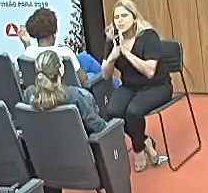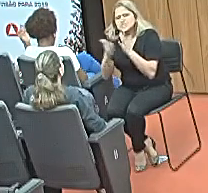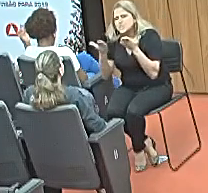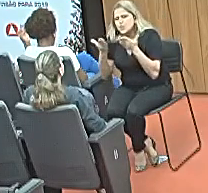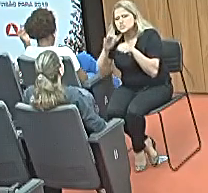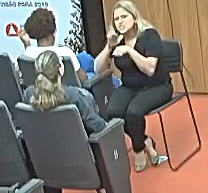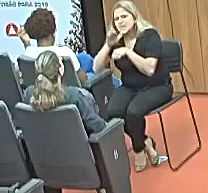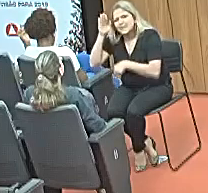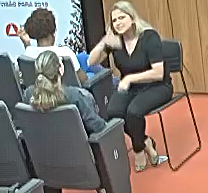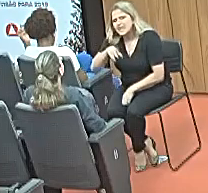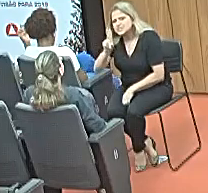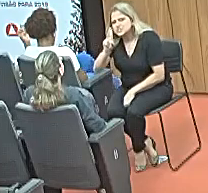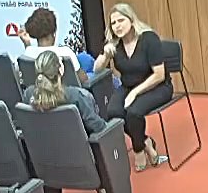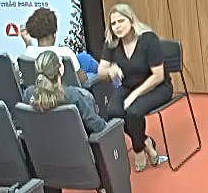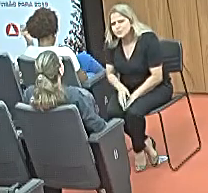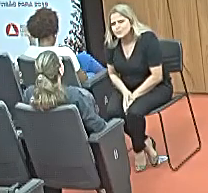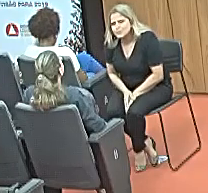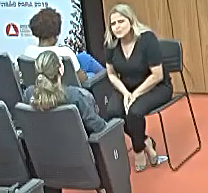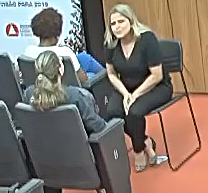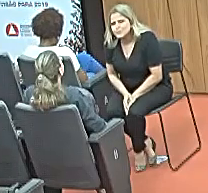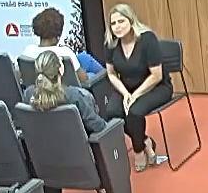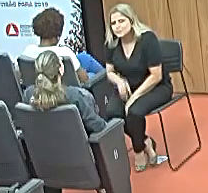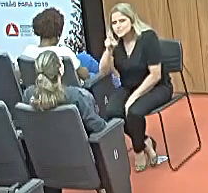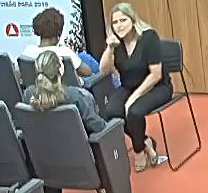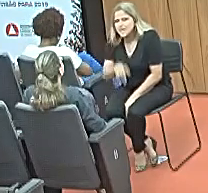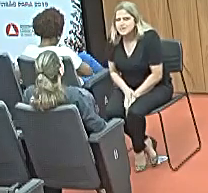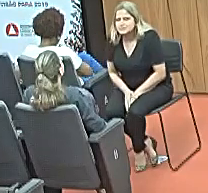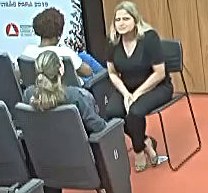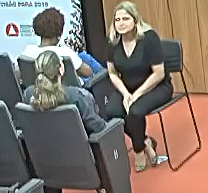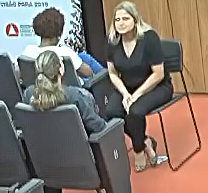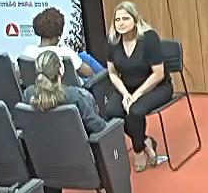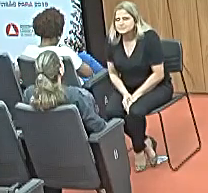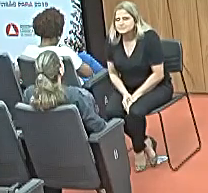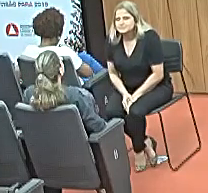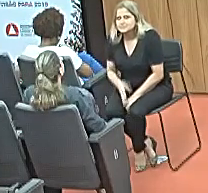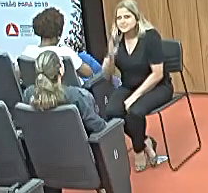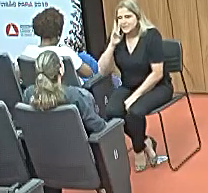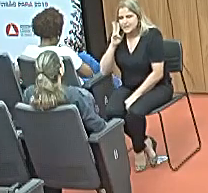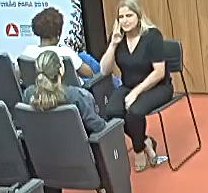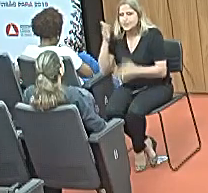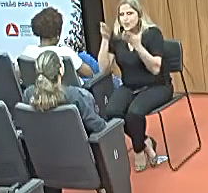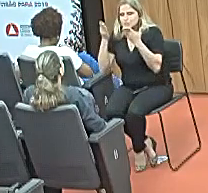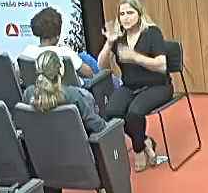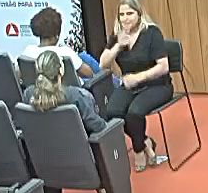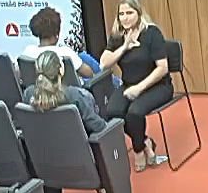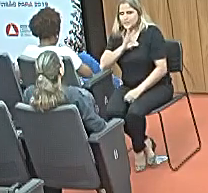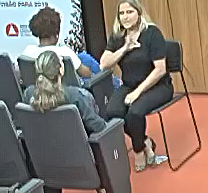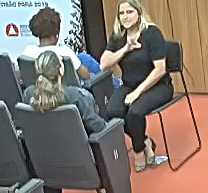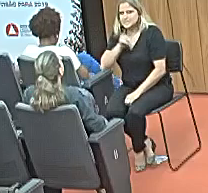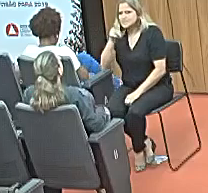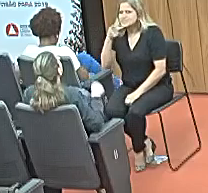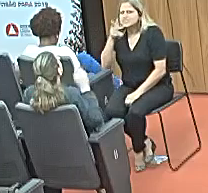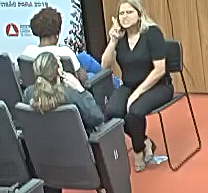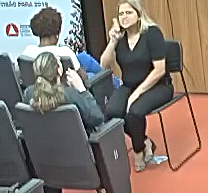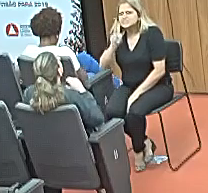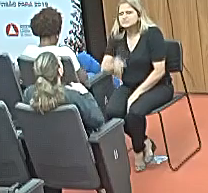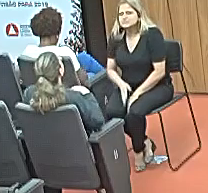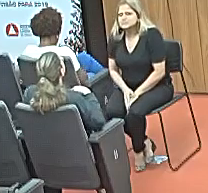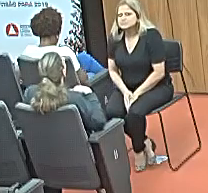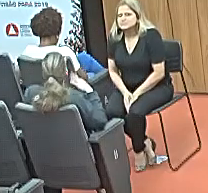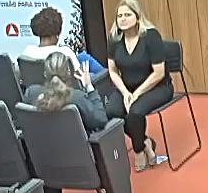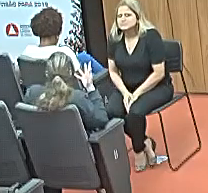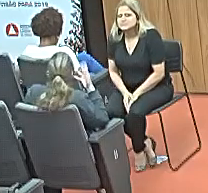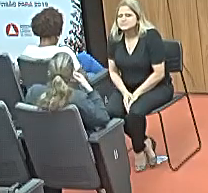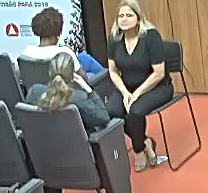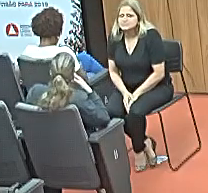termina aqui muito obrigado a maria é eixo segurança pública tema prevenção ao crime e justiça